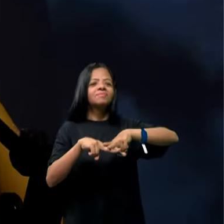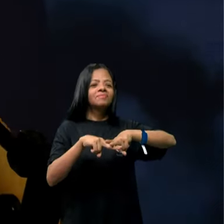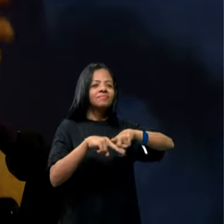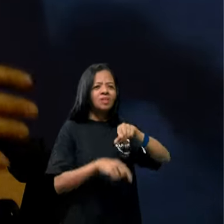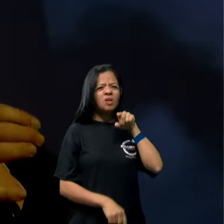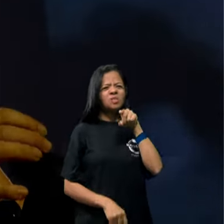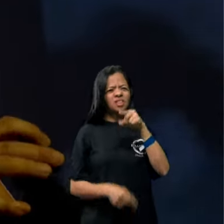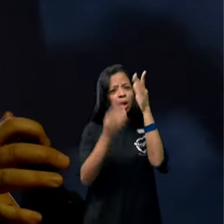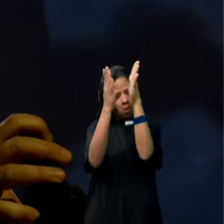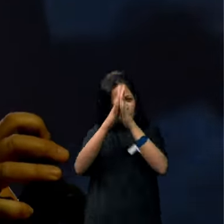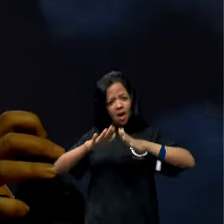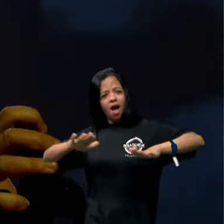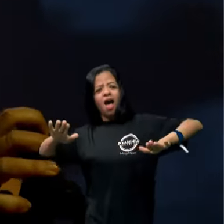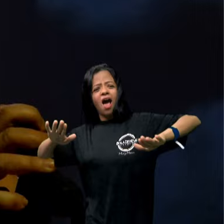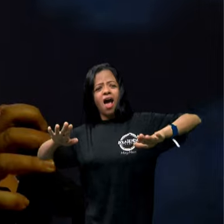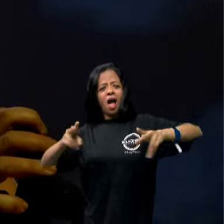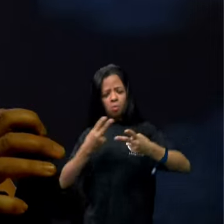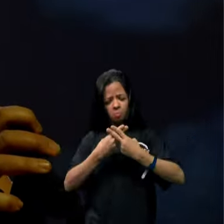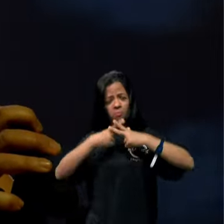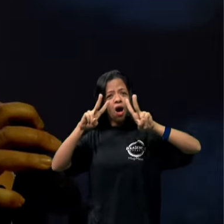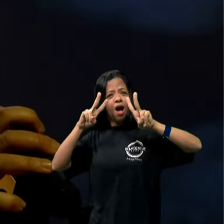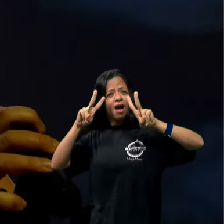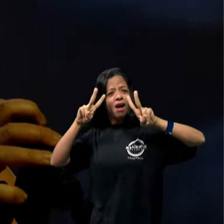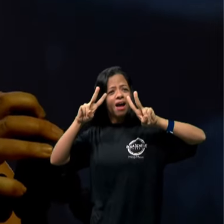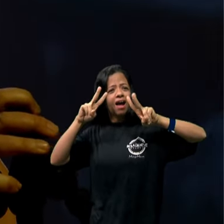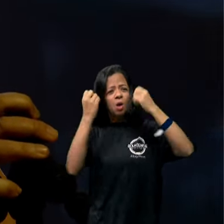adoração a Ele nessa tarde, Ele te liberta.